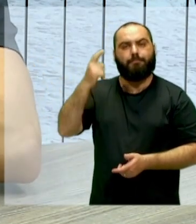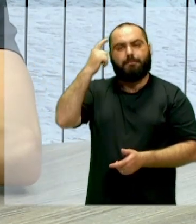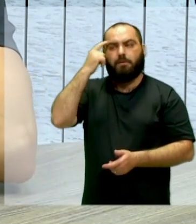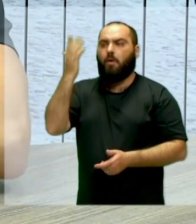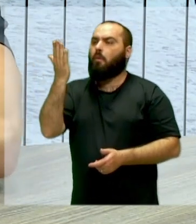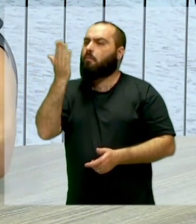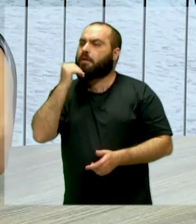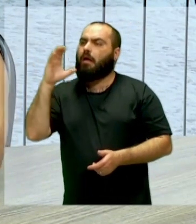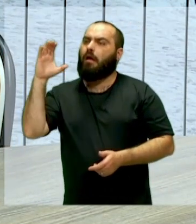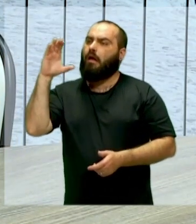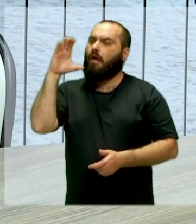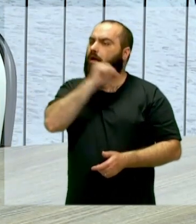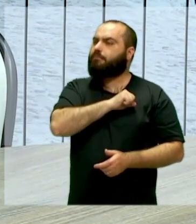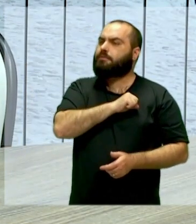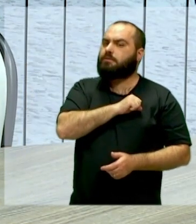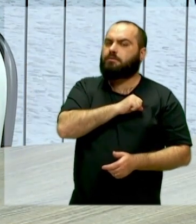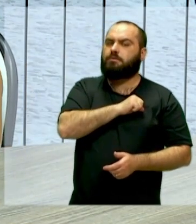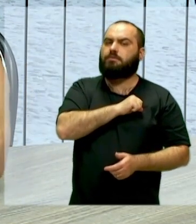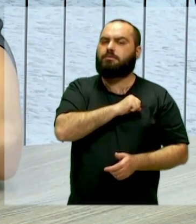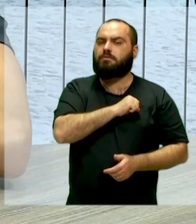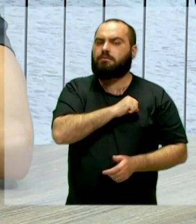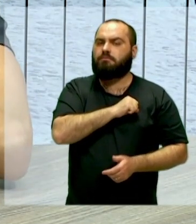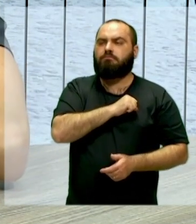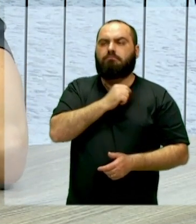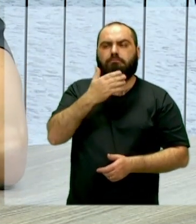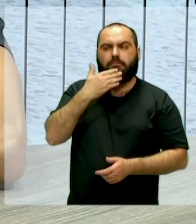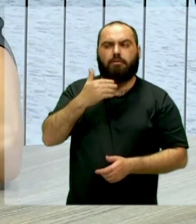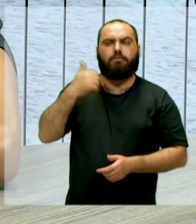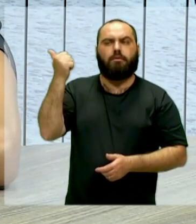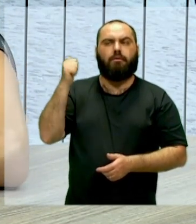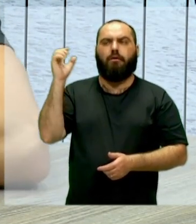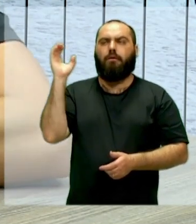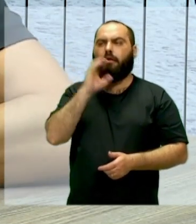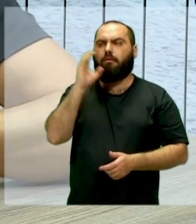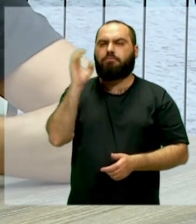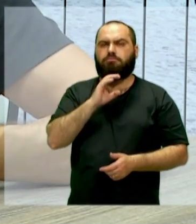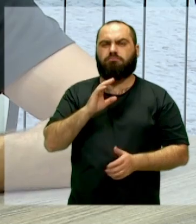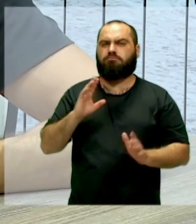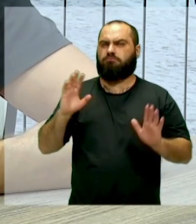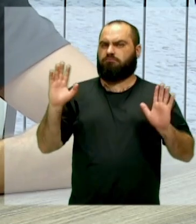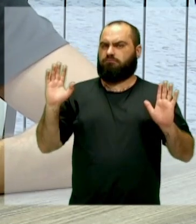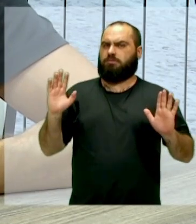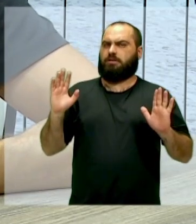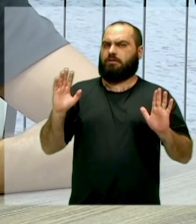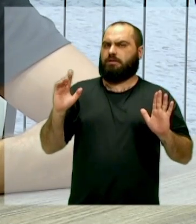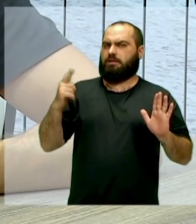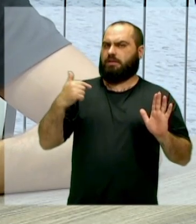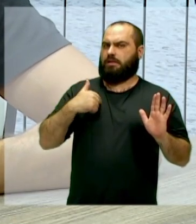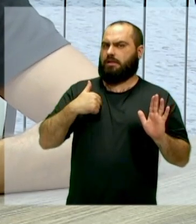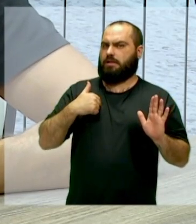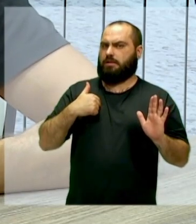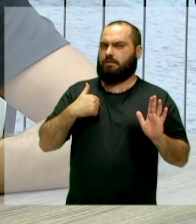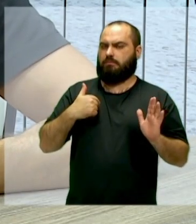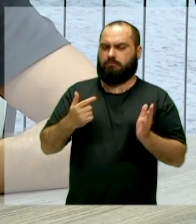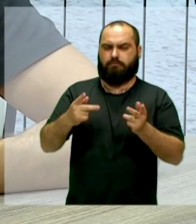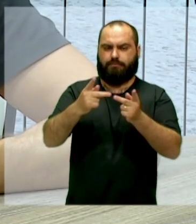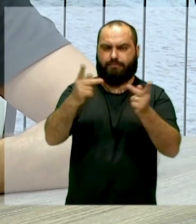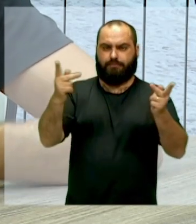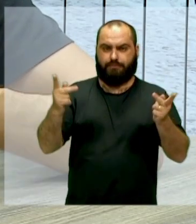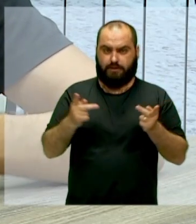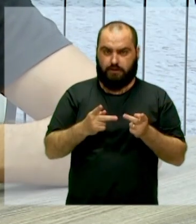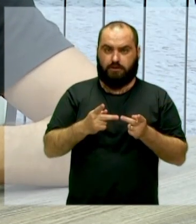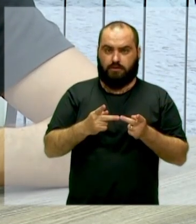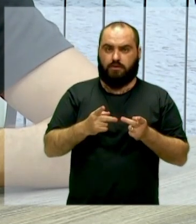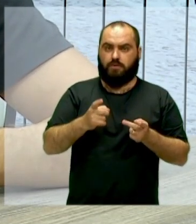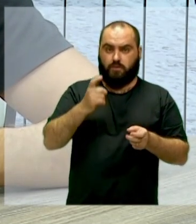uma comida rápida congelada isso traz praticidade é moderno mas Pera aí que tipo de resíduo eu Gero quando eu descongelo uma pizza né